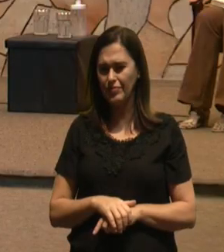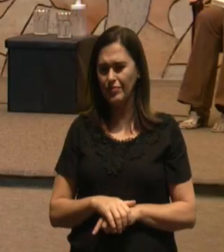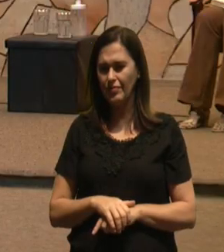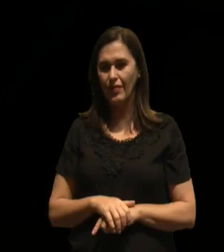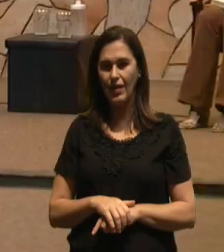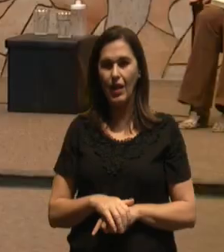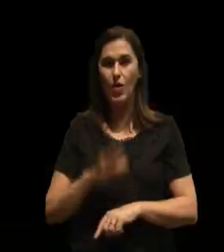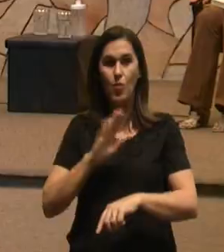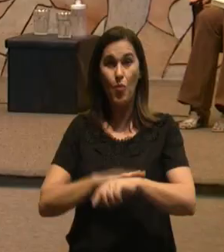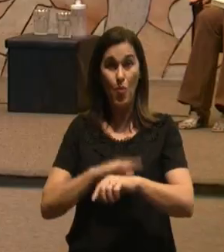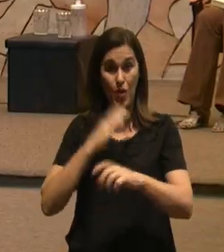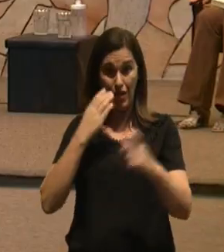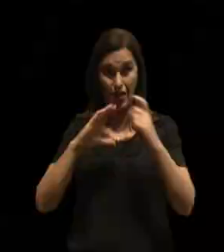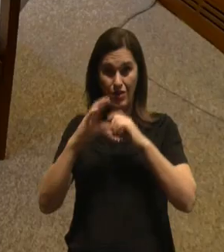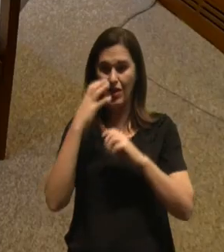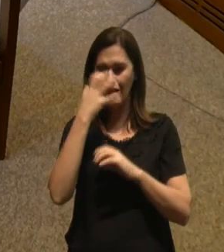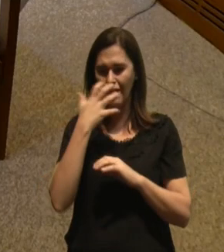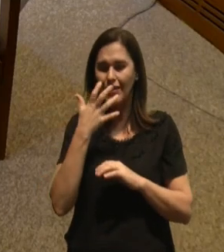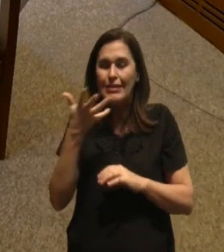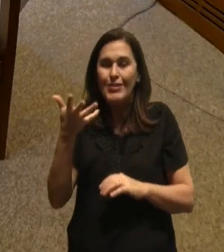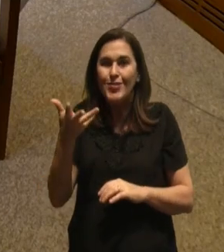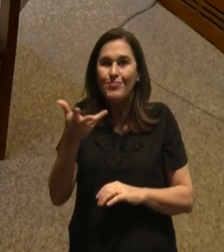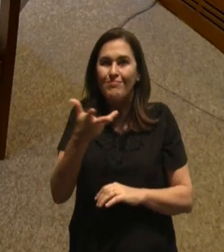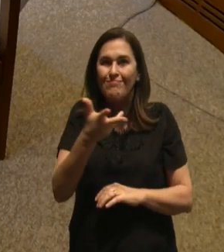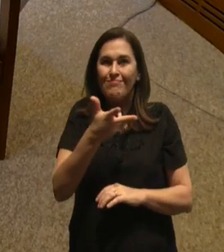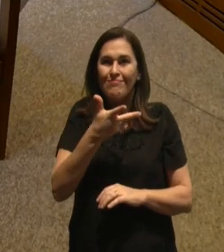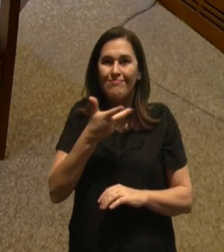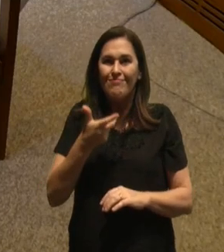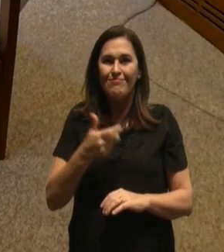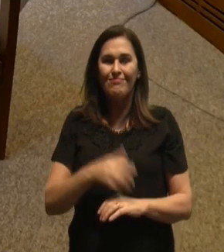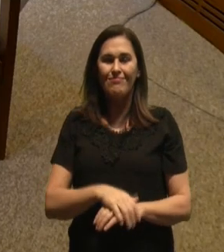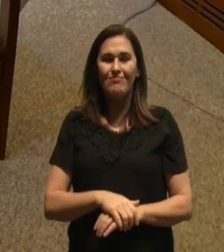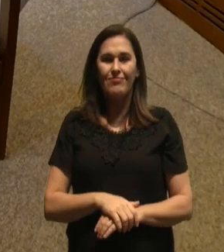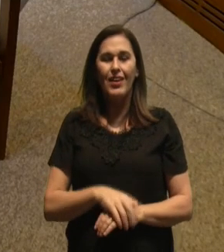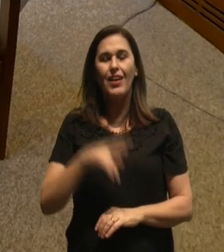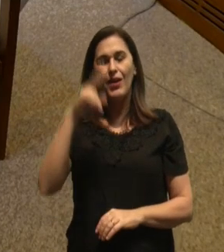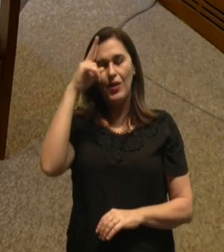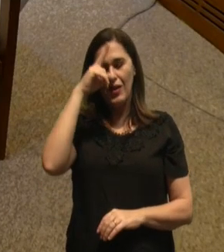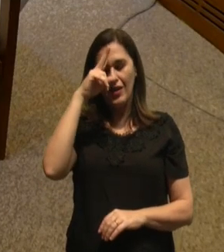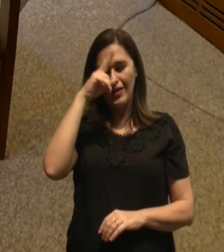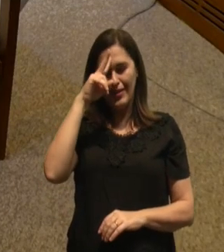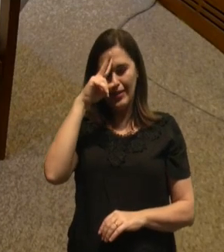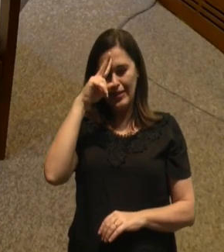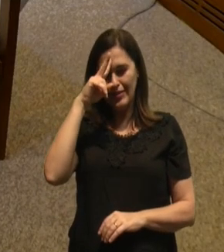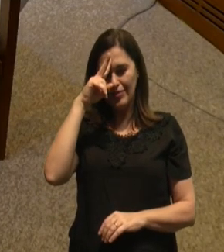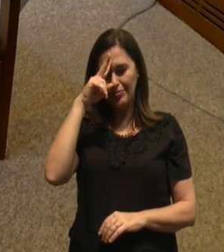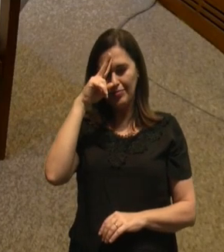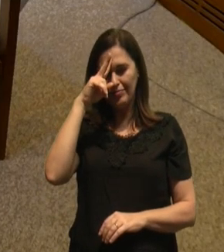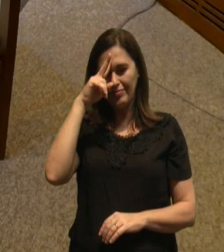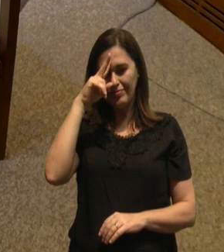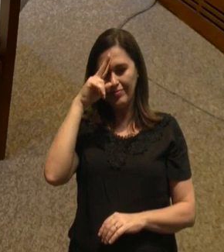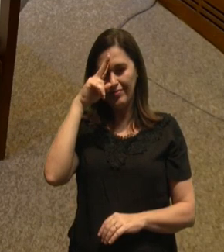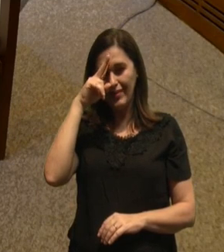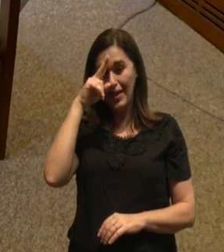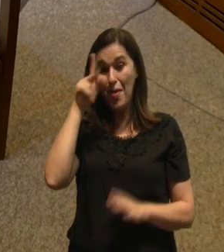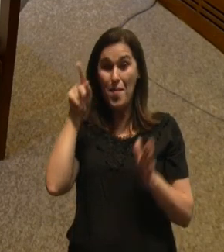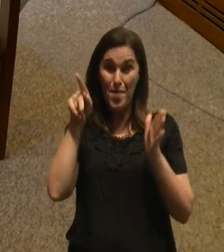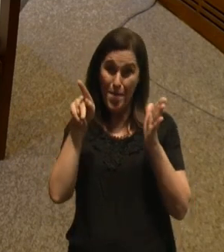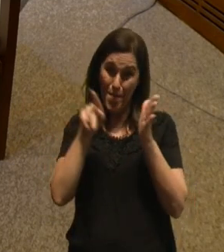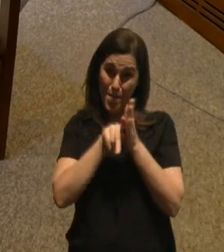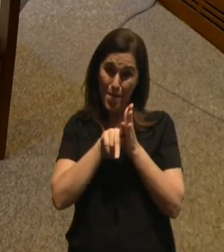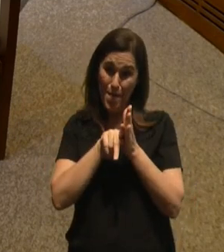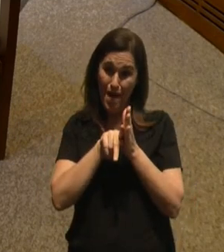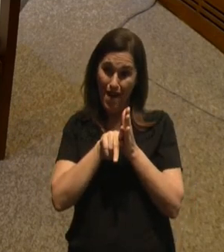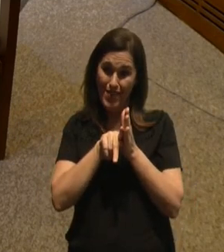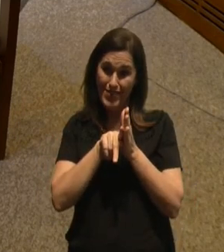Nós cantávamos esta música maravilhosa, eu me lembrei que ela fez e faz parte ainda de